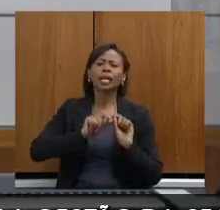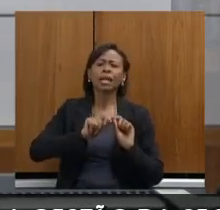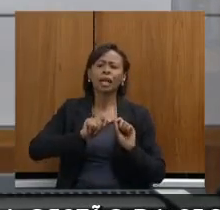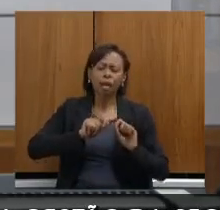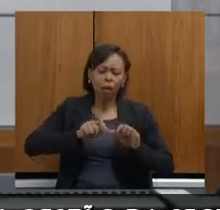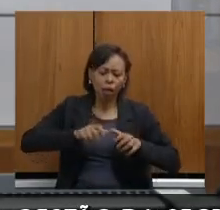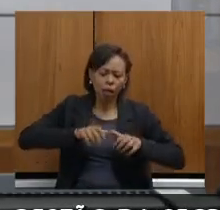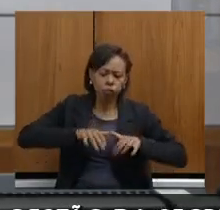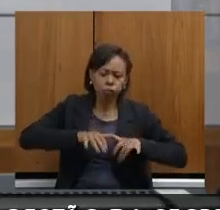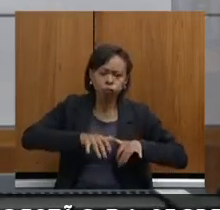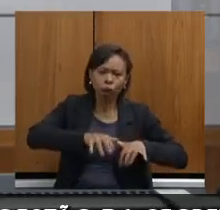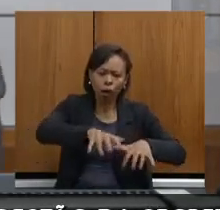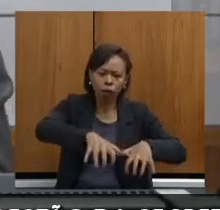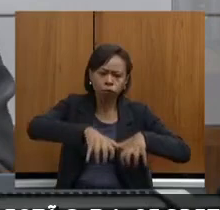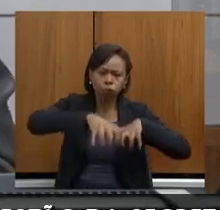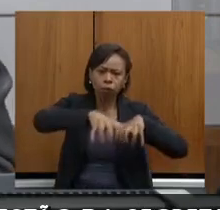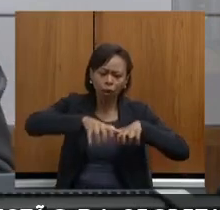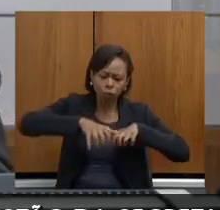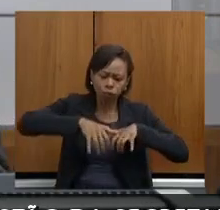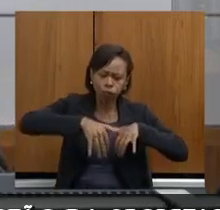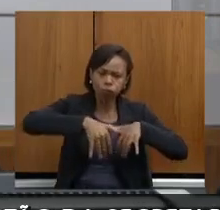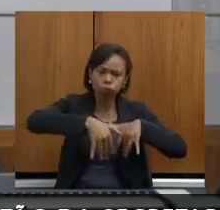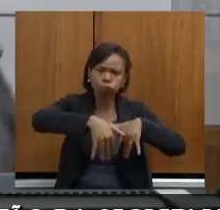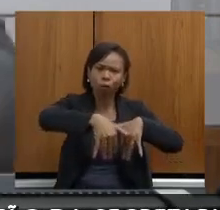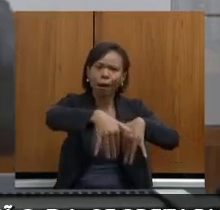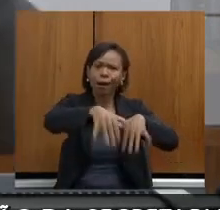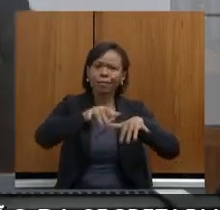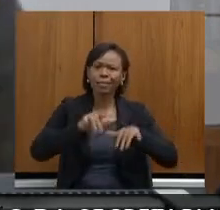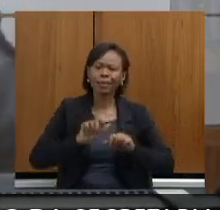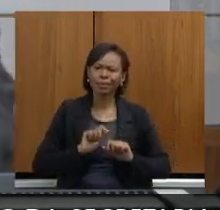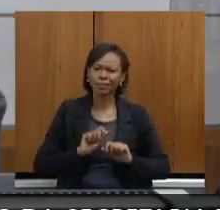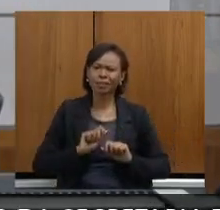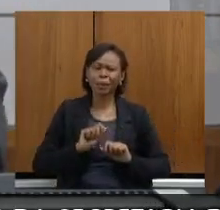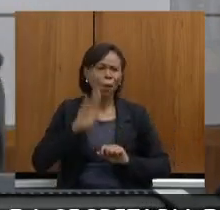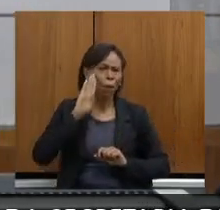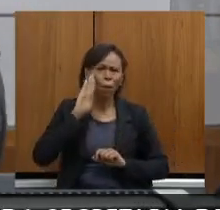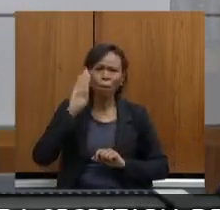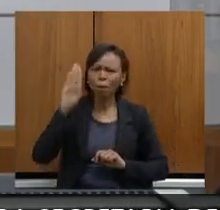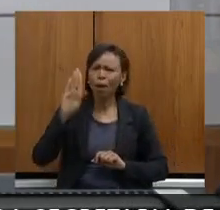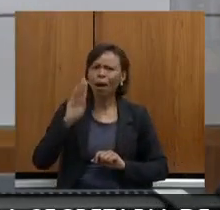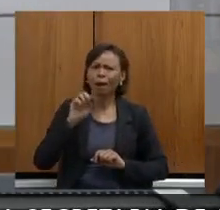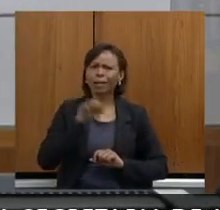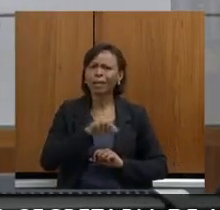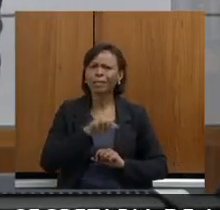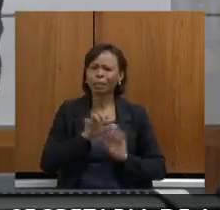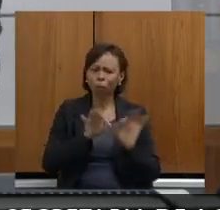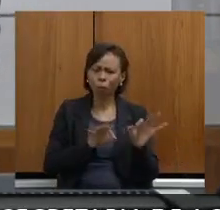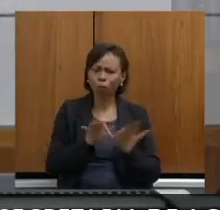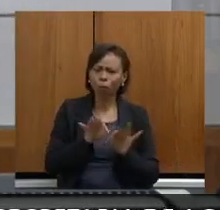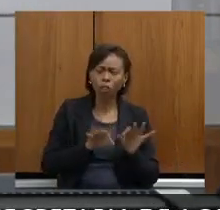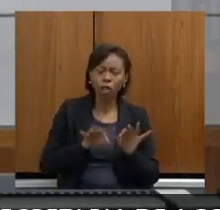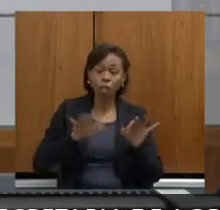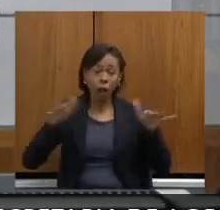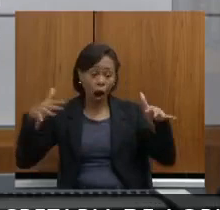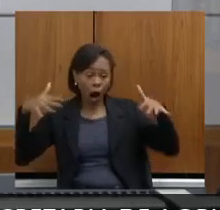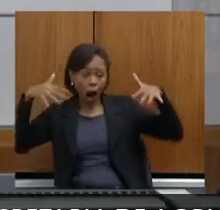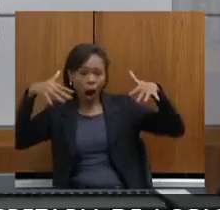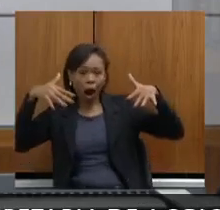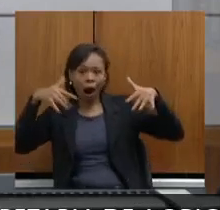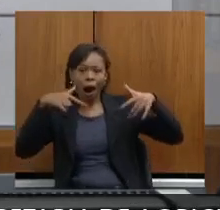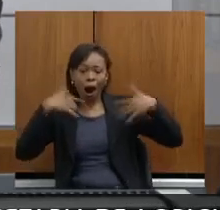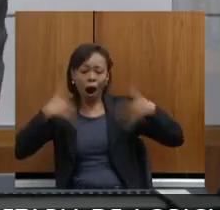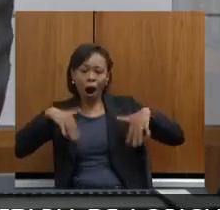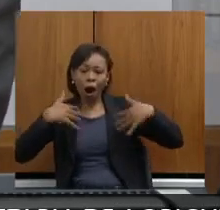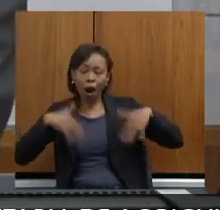o projeto Jaíba um projeto que que causa na espanto ao mundo todo mas na